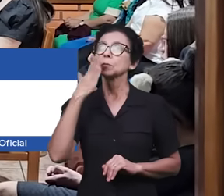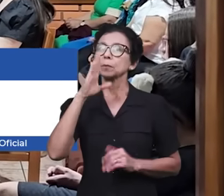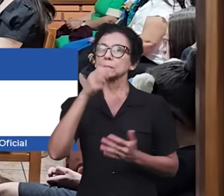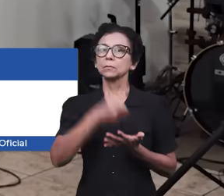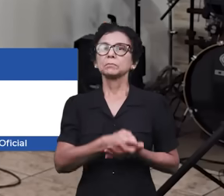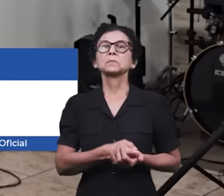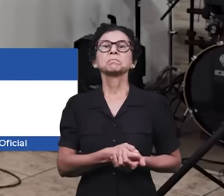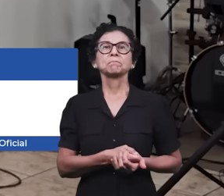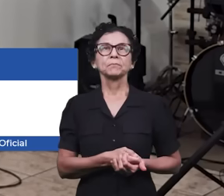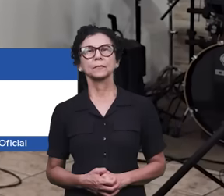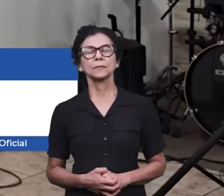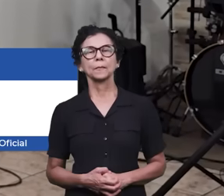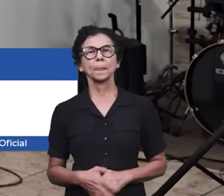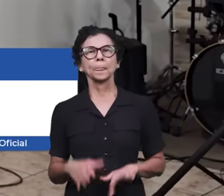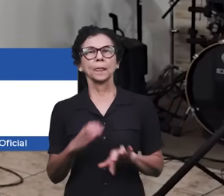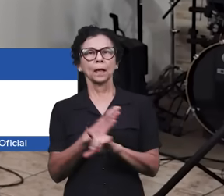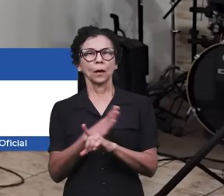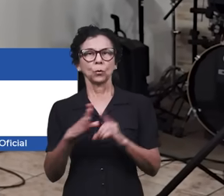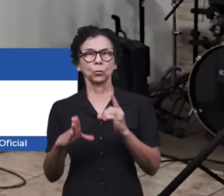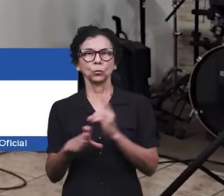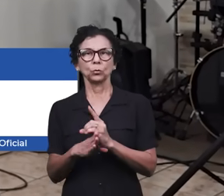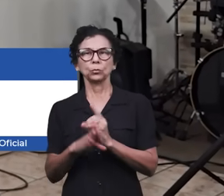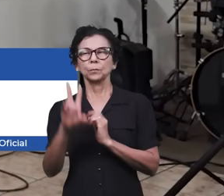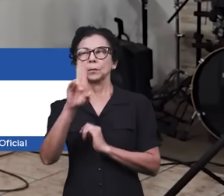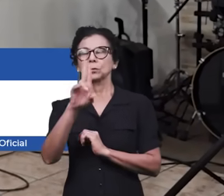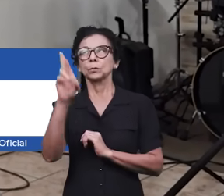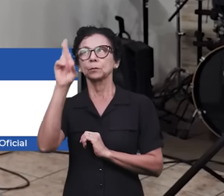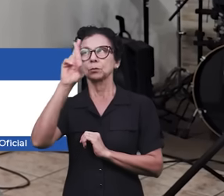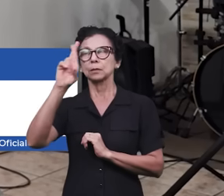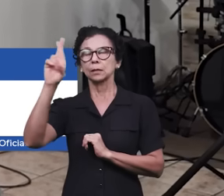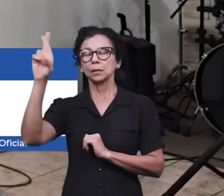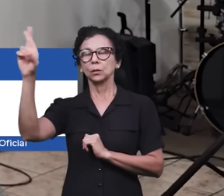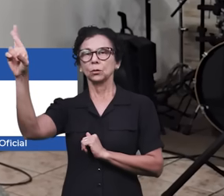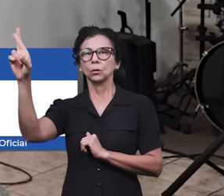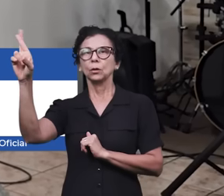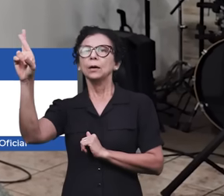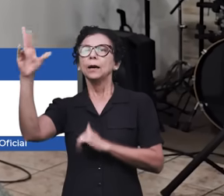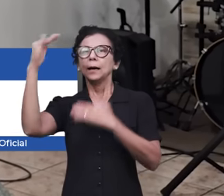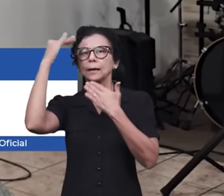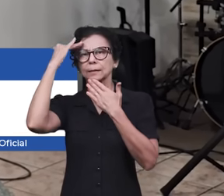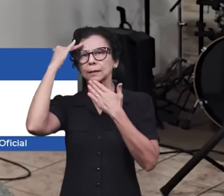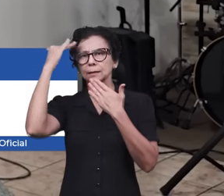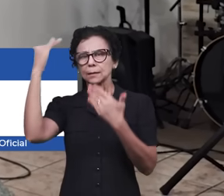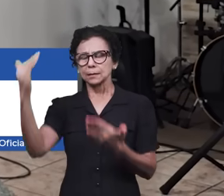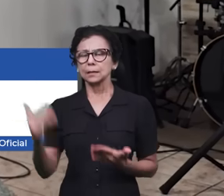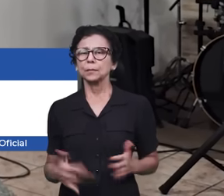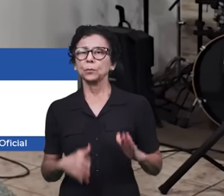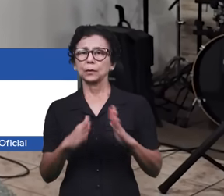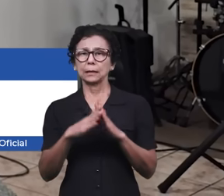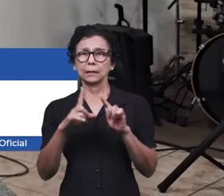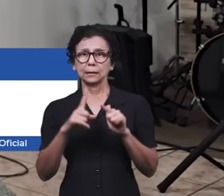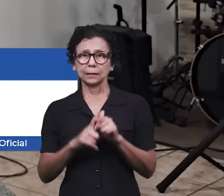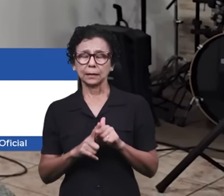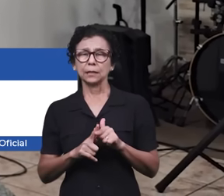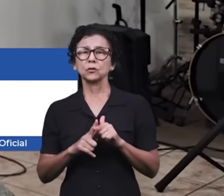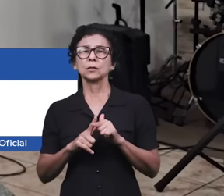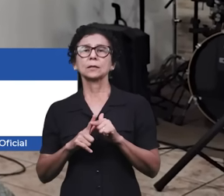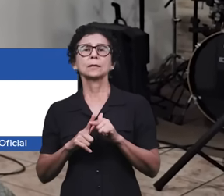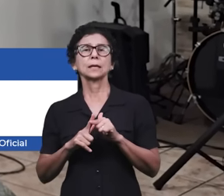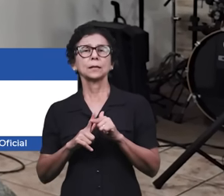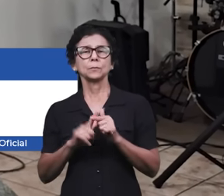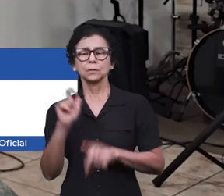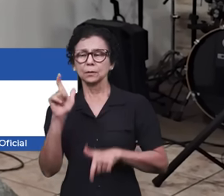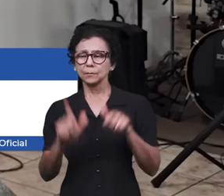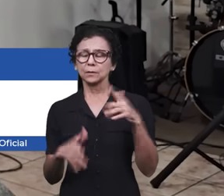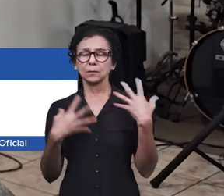meio. É um culto de glorificação a Deus, por Deus ter, no crescimento da igreja, operado muitos sinais,